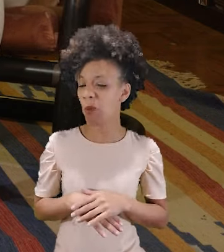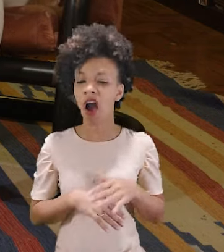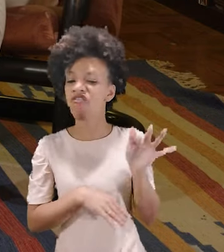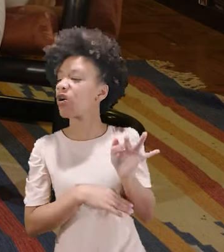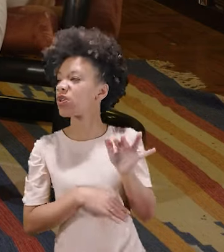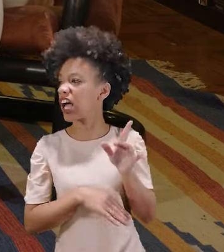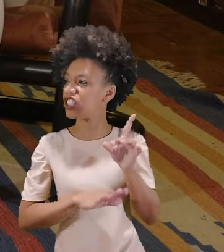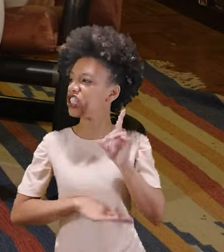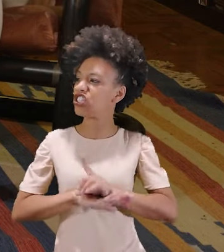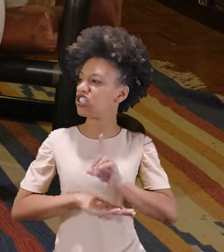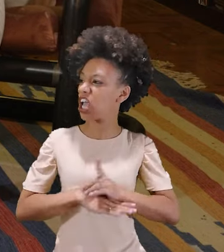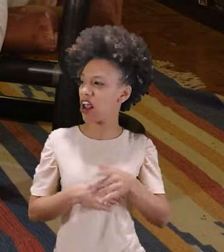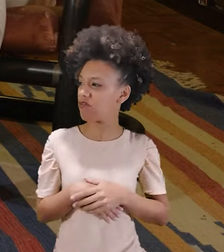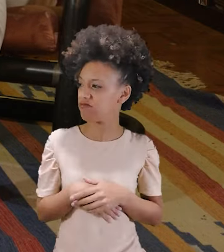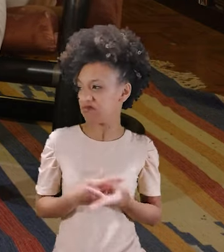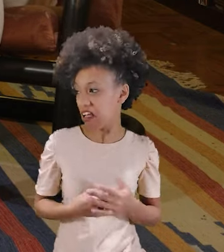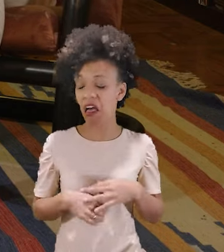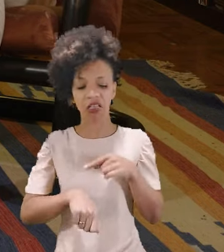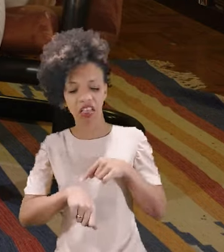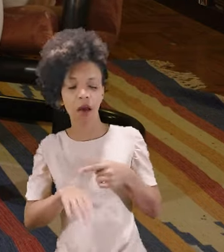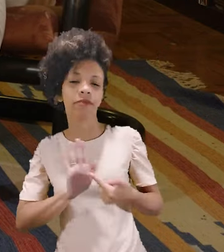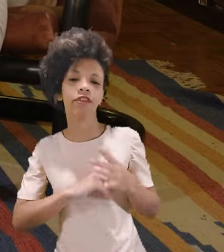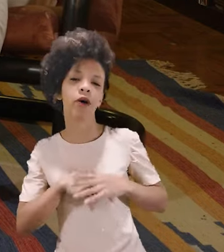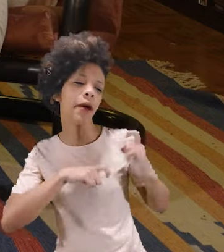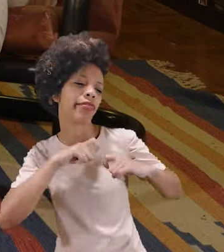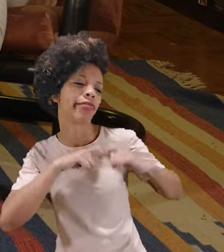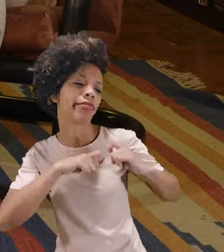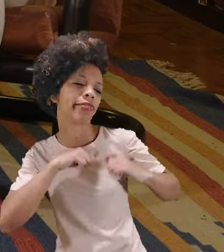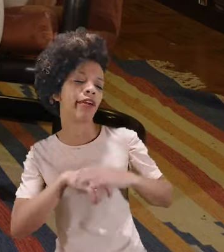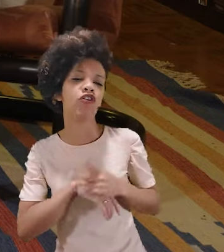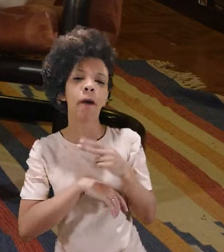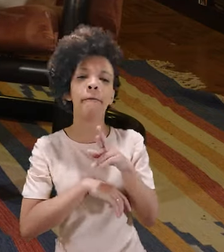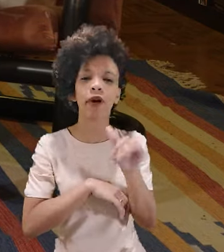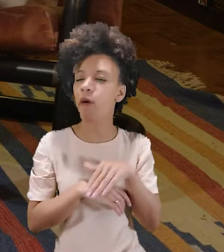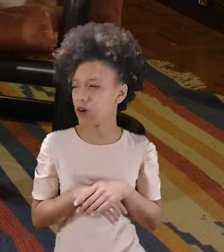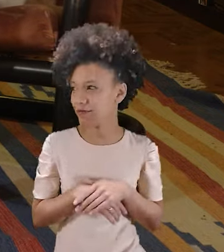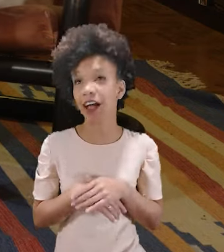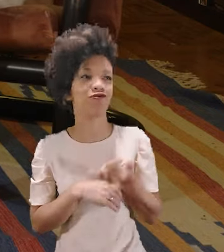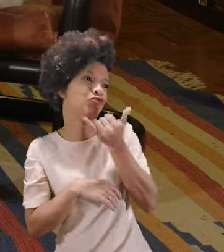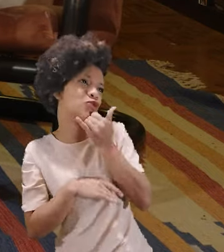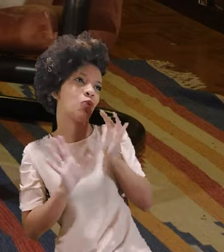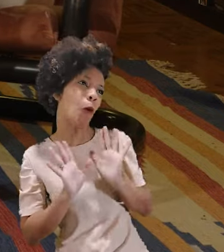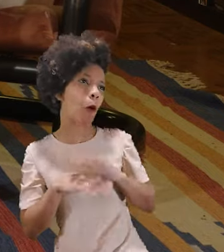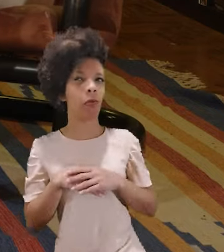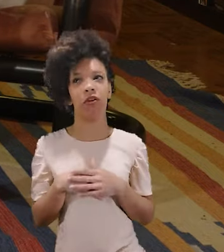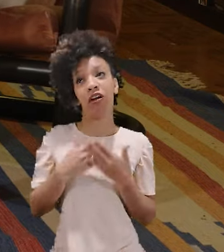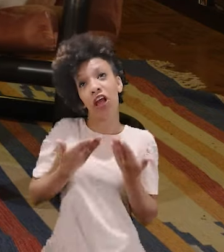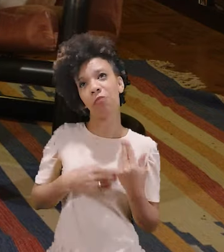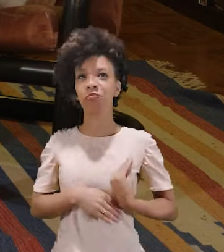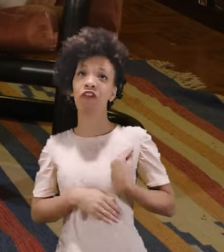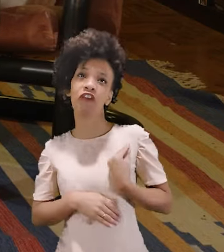do que usa para mostrar também como transar de pro outro Desculpa